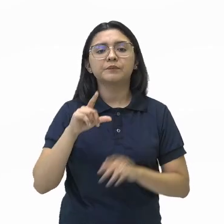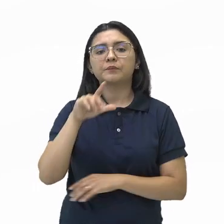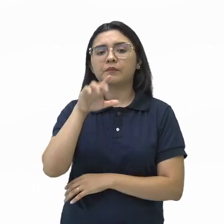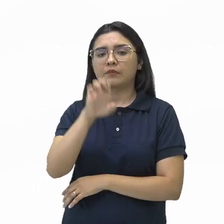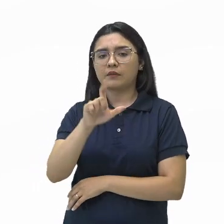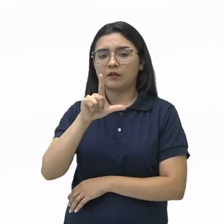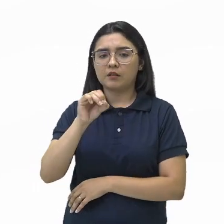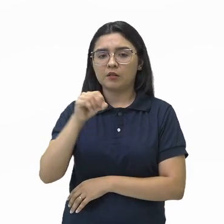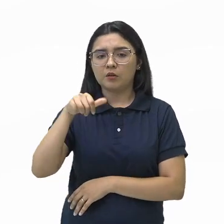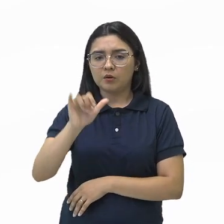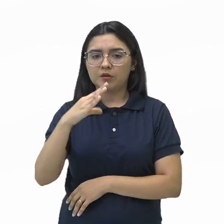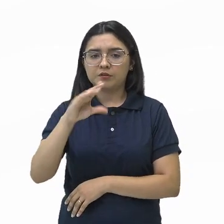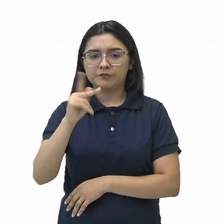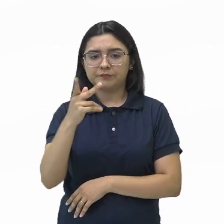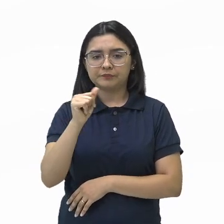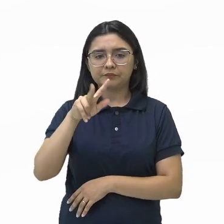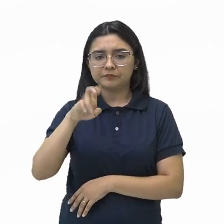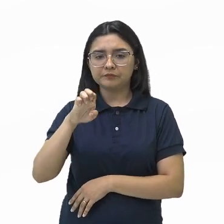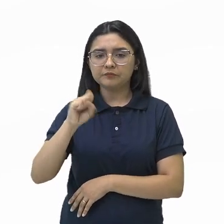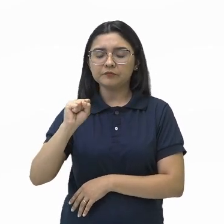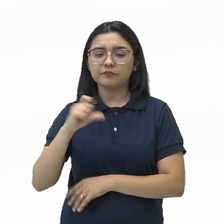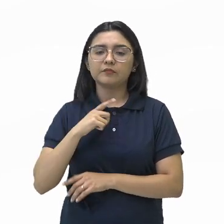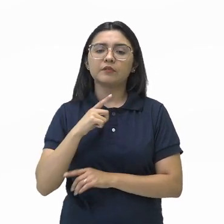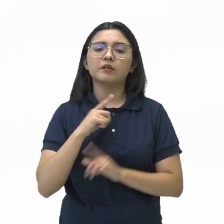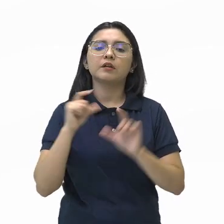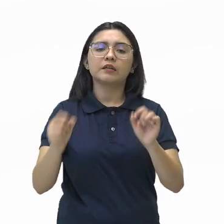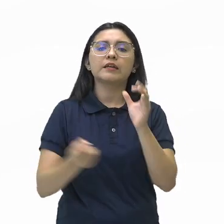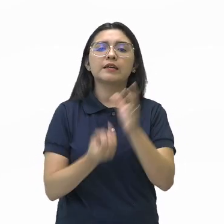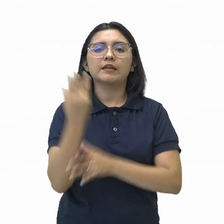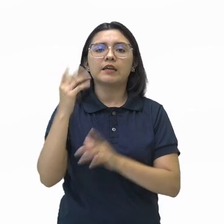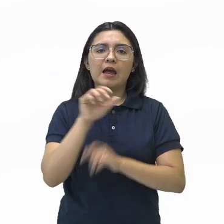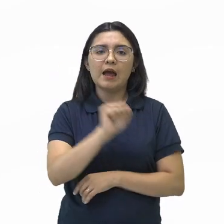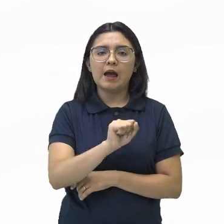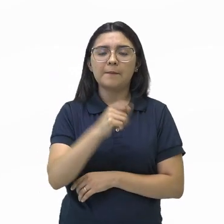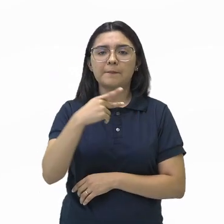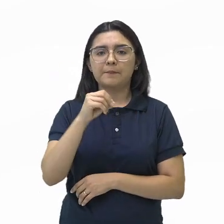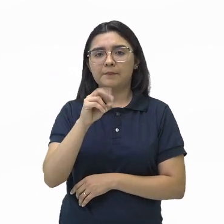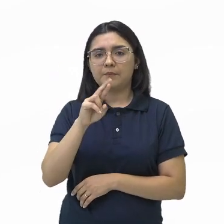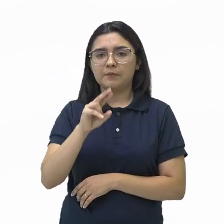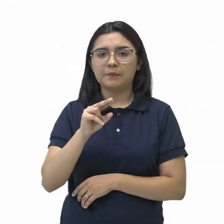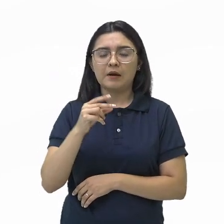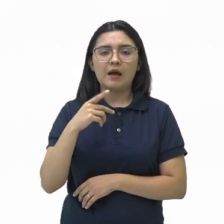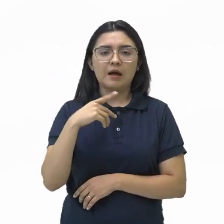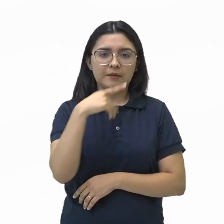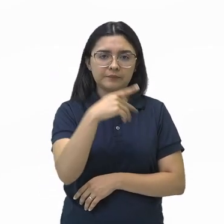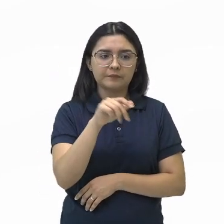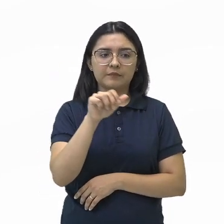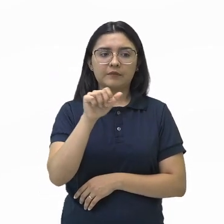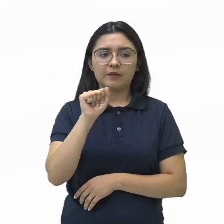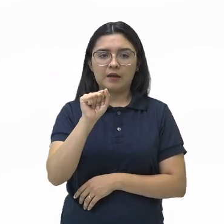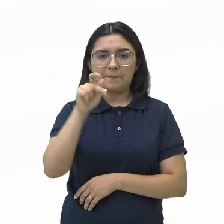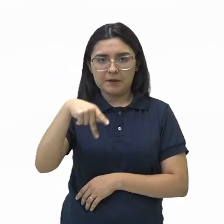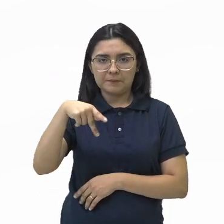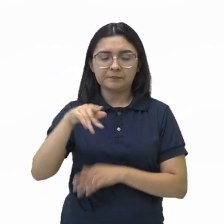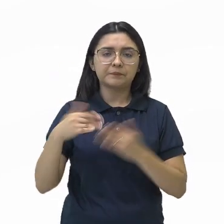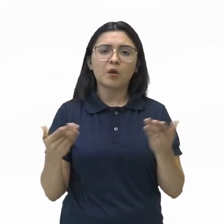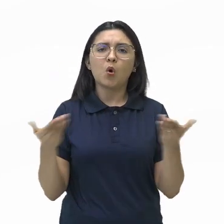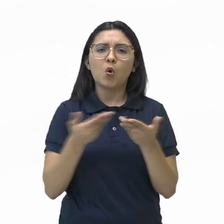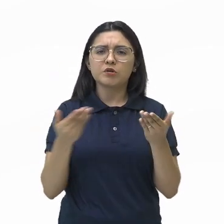né, que é uma lei que cria, por exemplo, a aposentadoria. Imaginem, se hoje em dia as pessoas reclamam